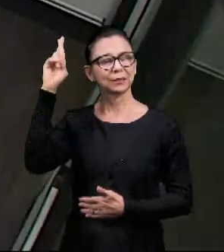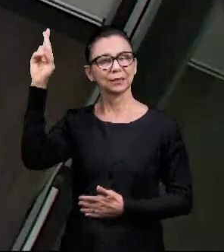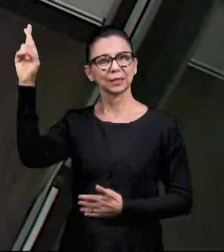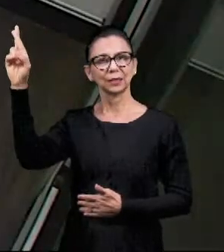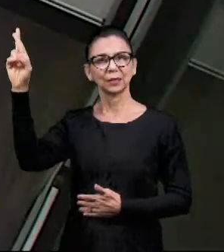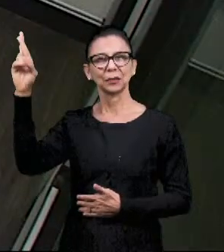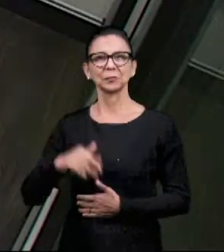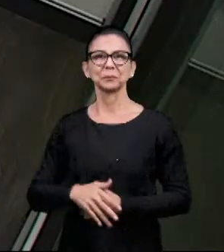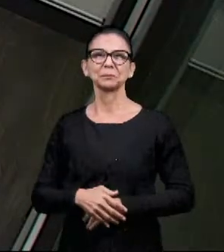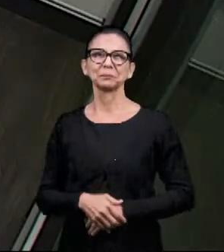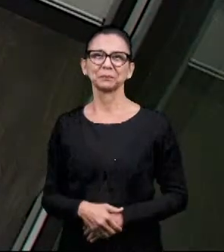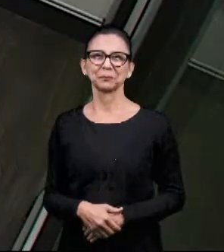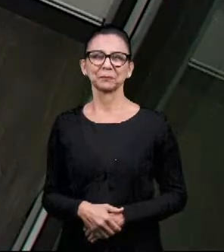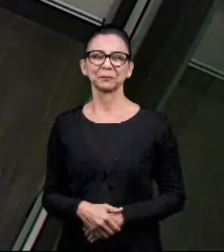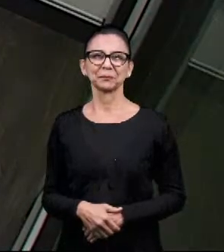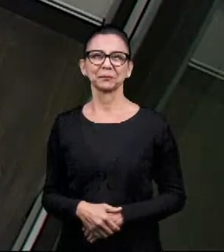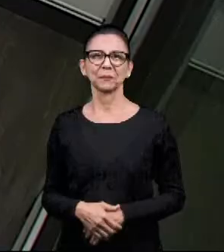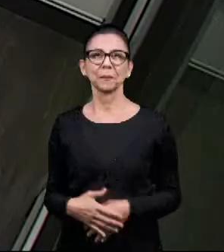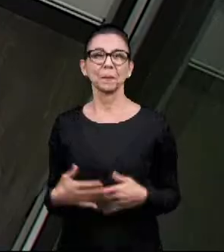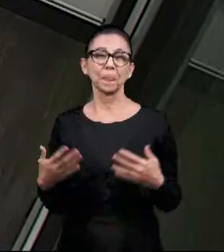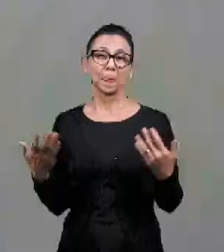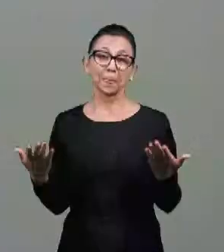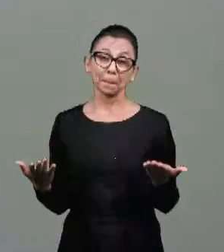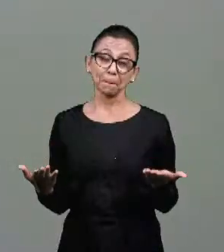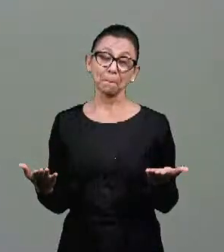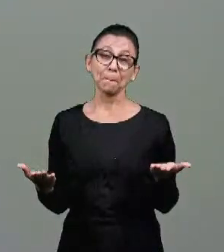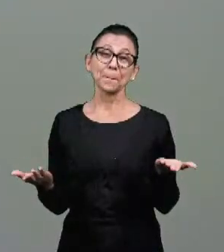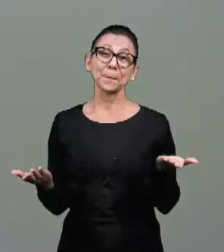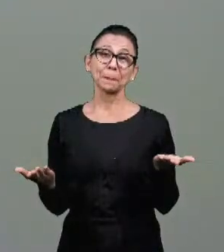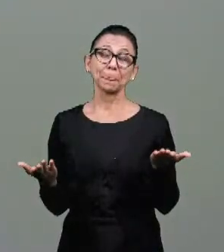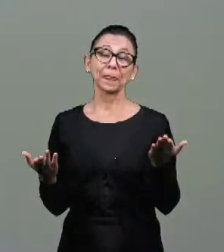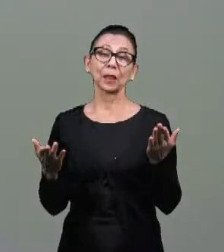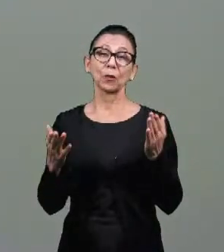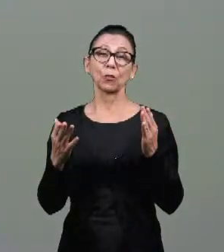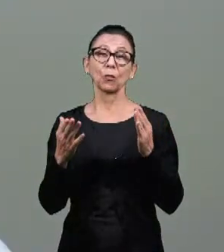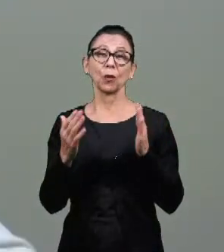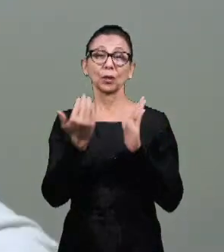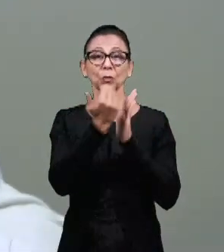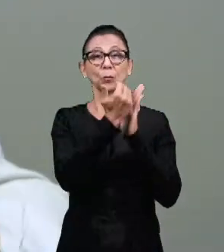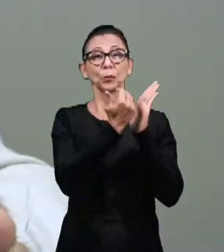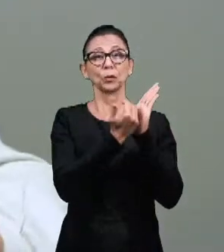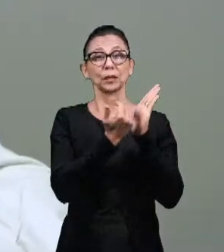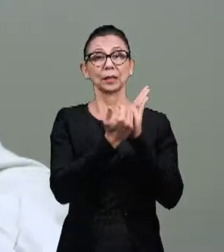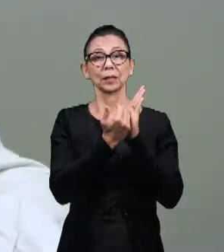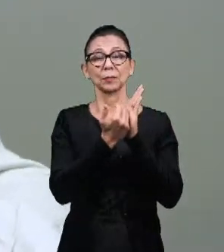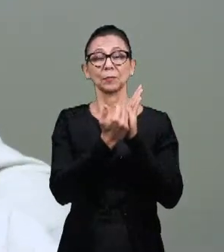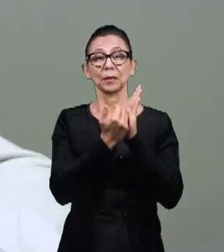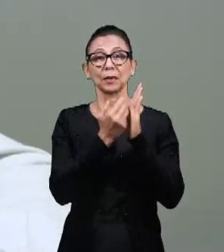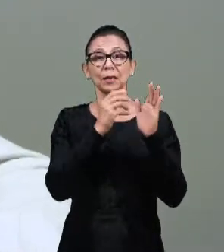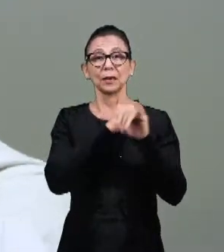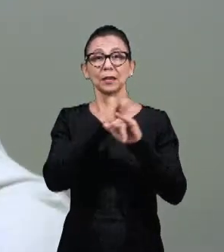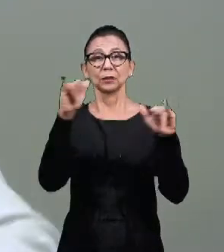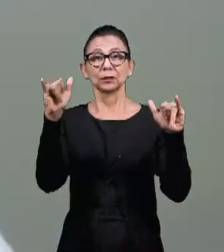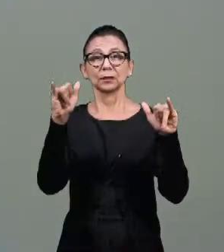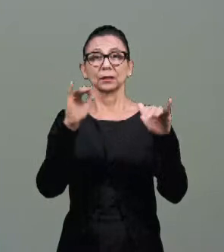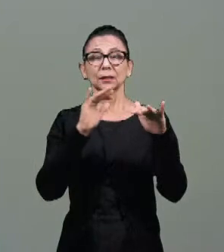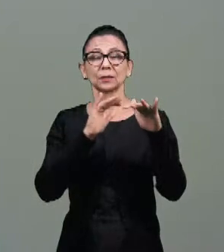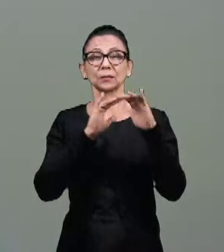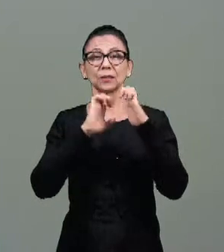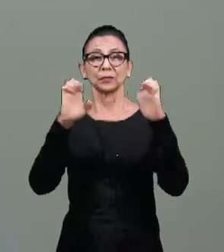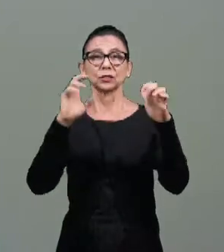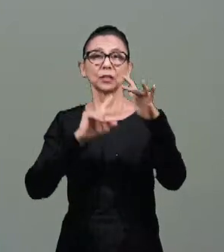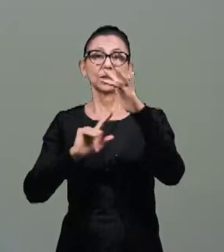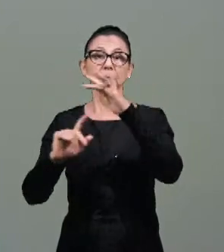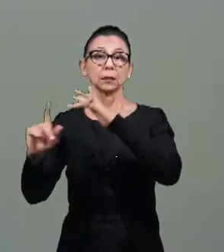Jesus. Por isso que eu mencionei. Agora, naquele trabalho do Anunciando o Evangelho Eterno. Com relação ao programa. E não são somente apresentadores,